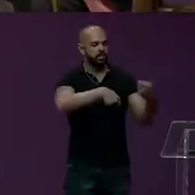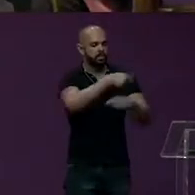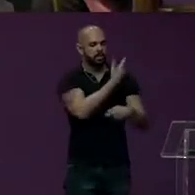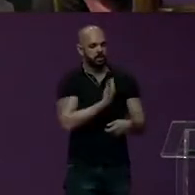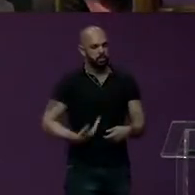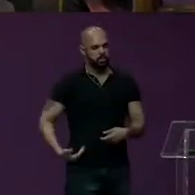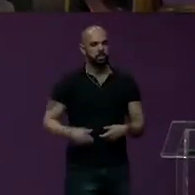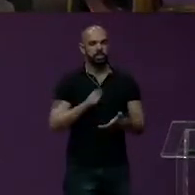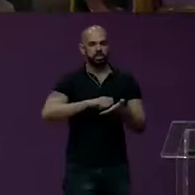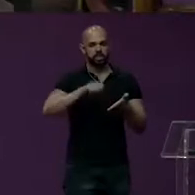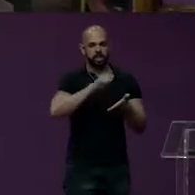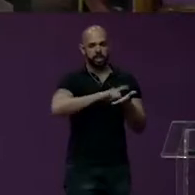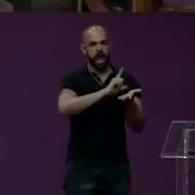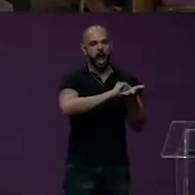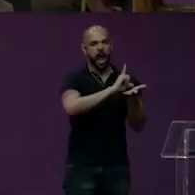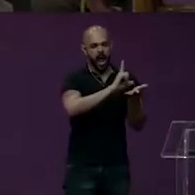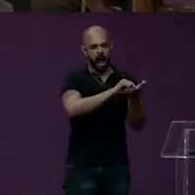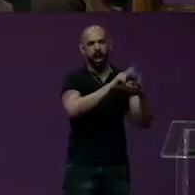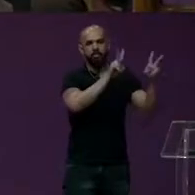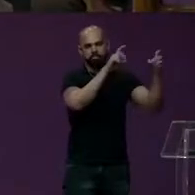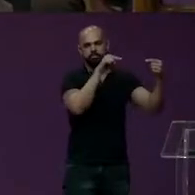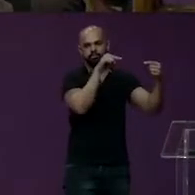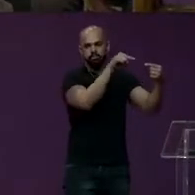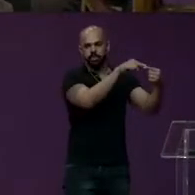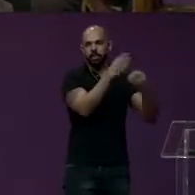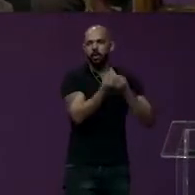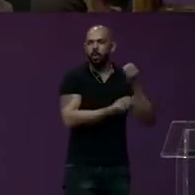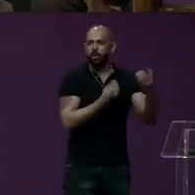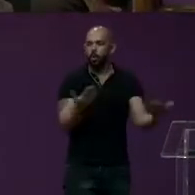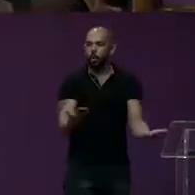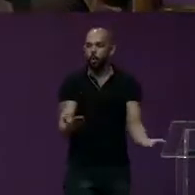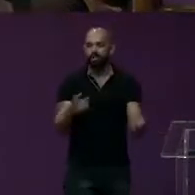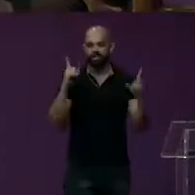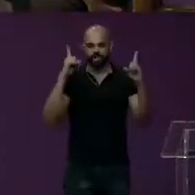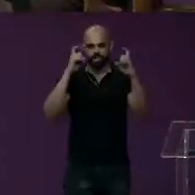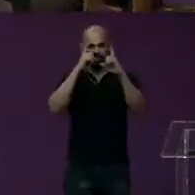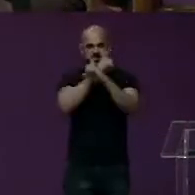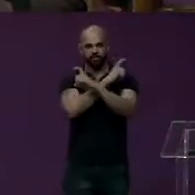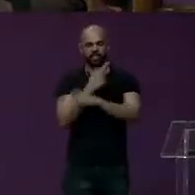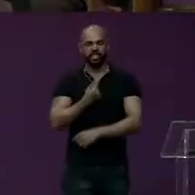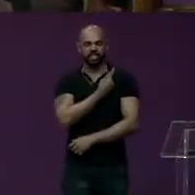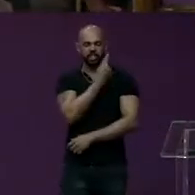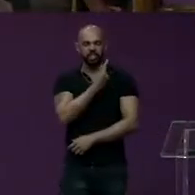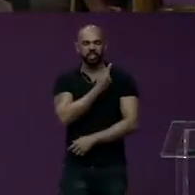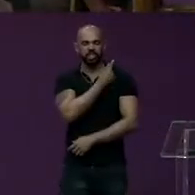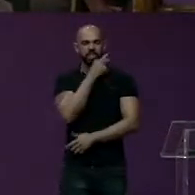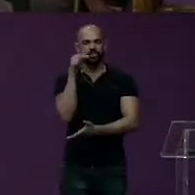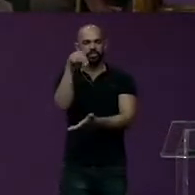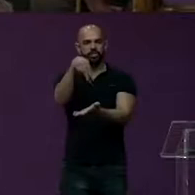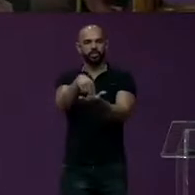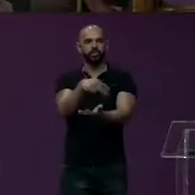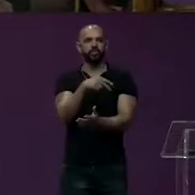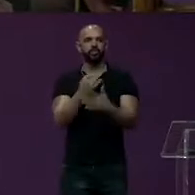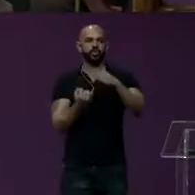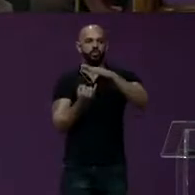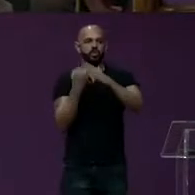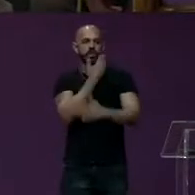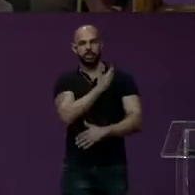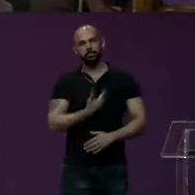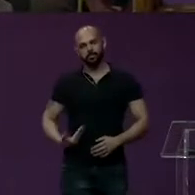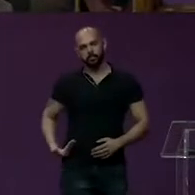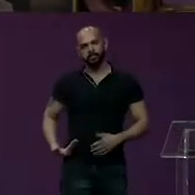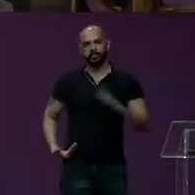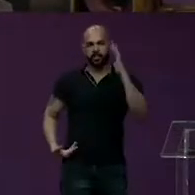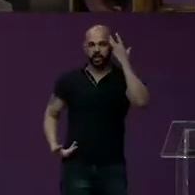excelentes artigos, né, a esse respeito, de como hoje é difícil ser um gestor de instituição pública. Né? Eu acho